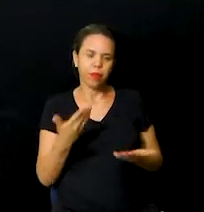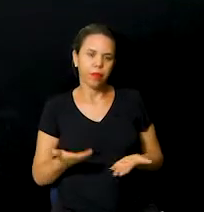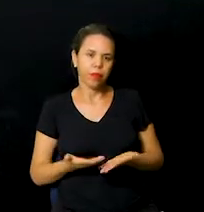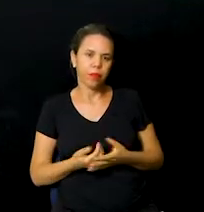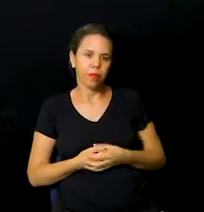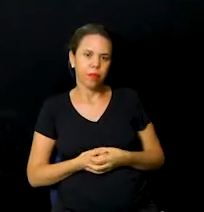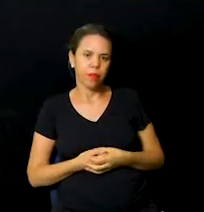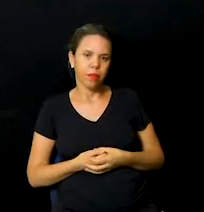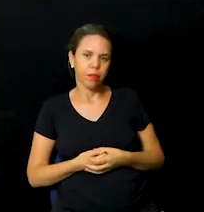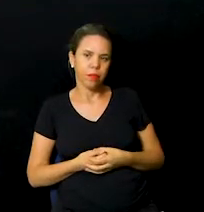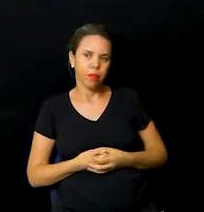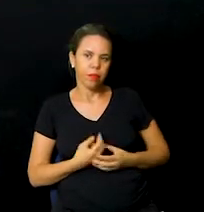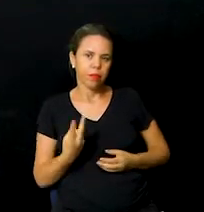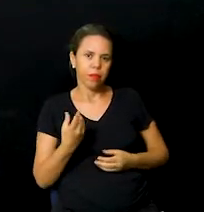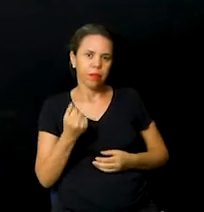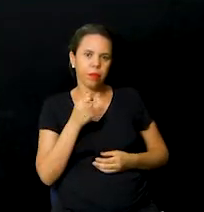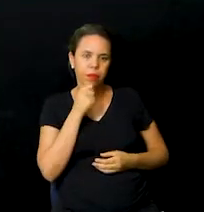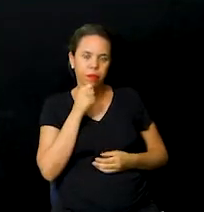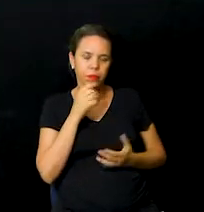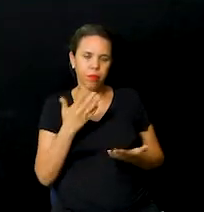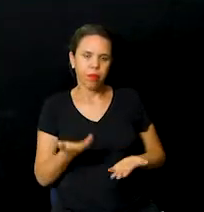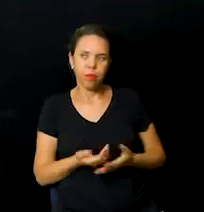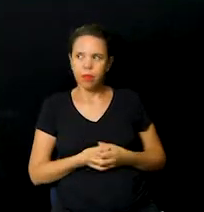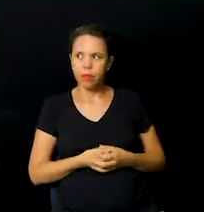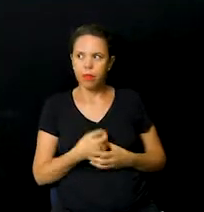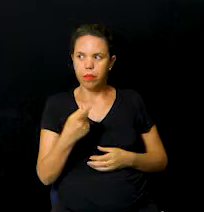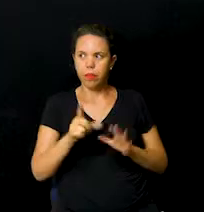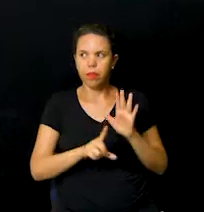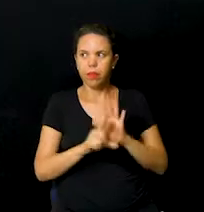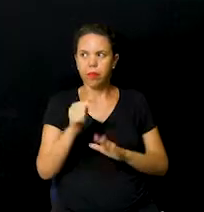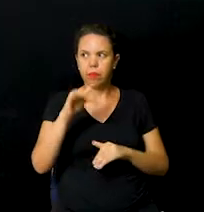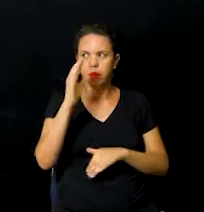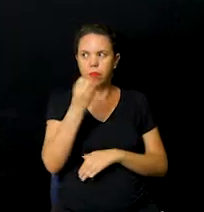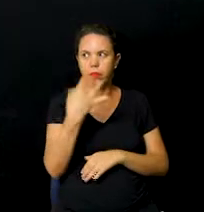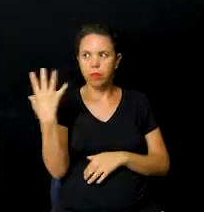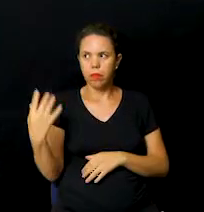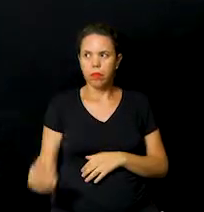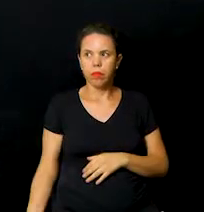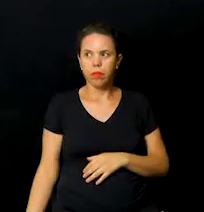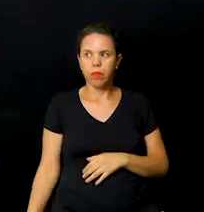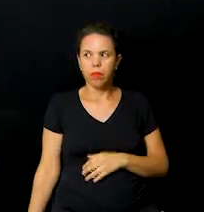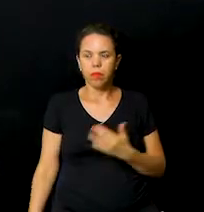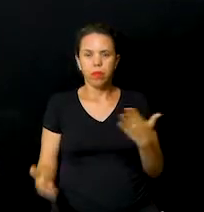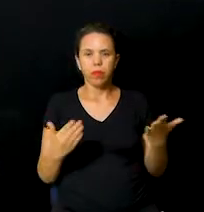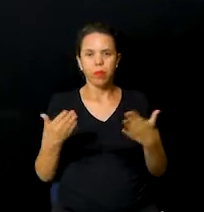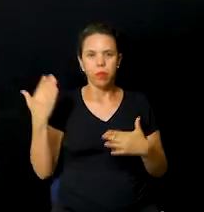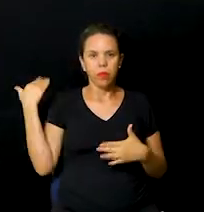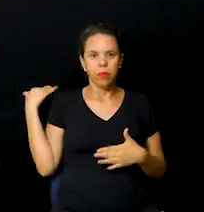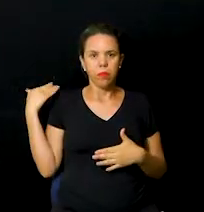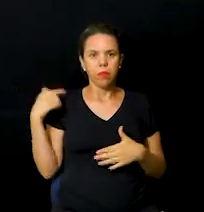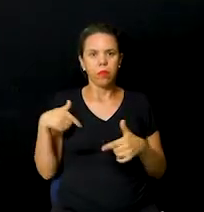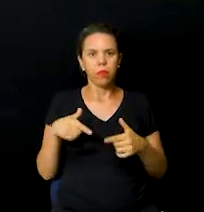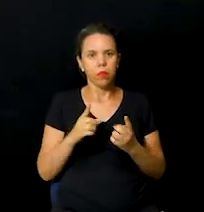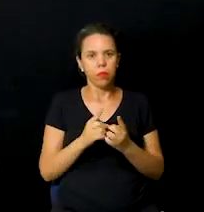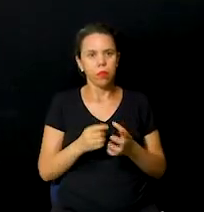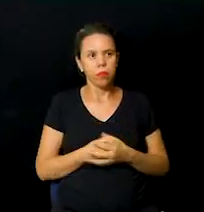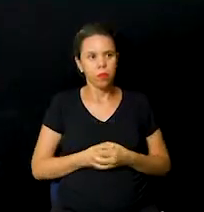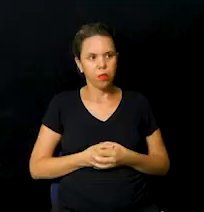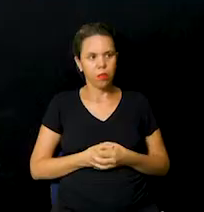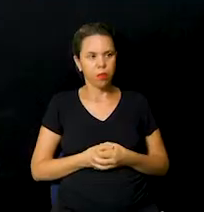que hoje, não precisa falar em valores exatos, mas a sua renda aumentou em quantas vezes em relação ao seu antigo